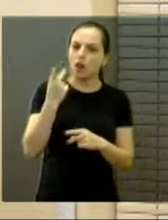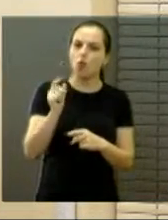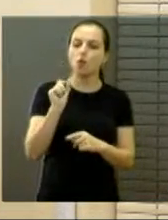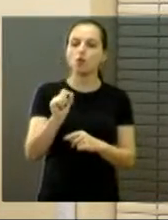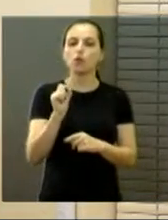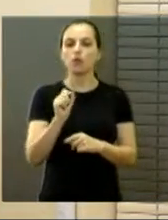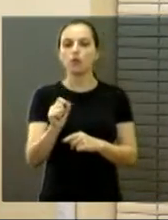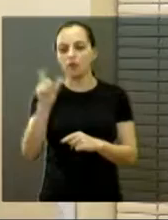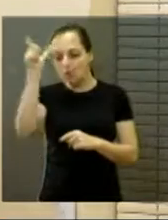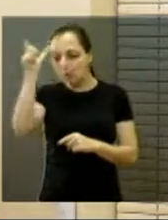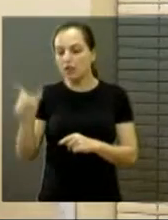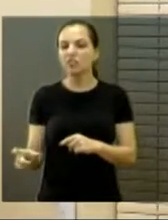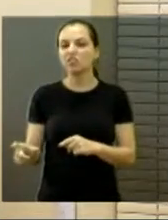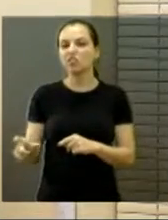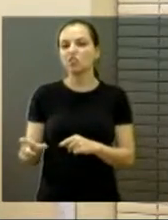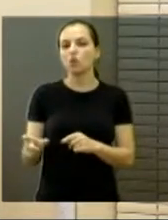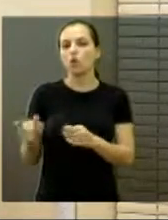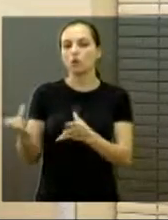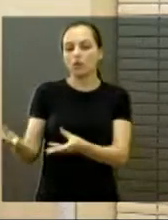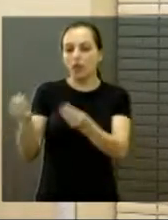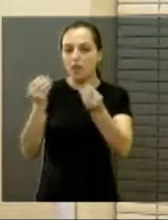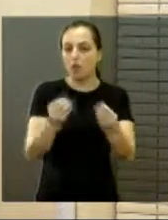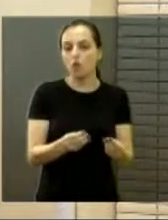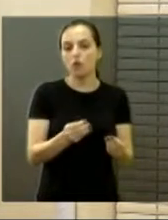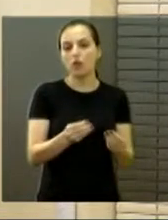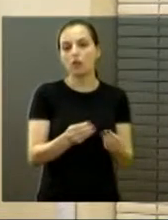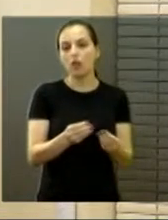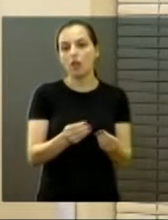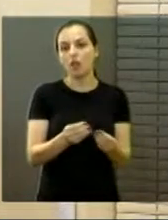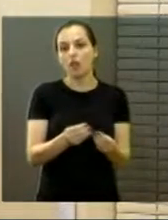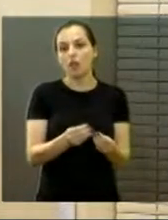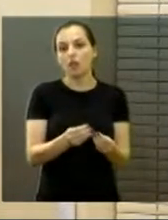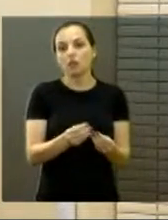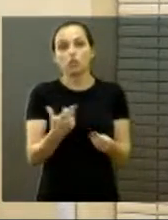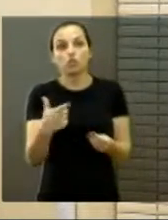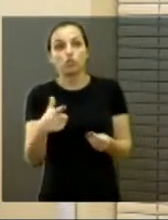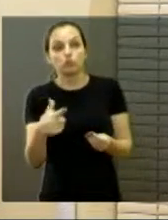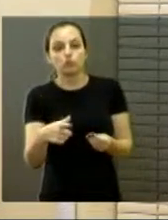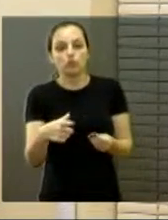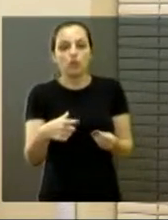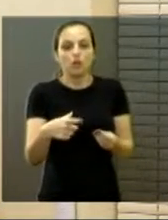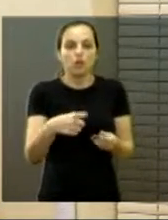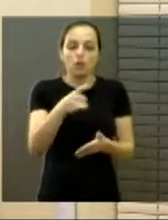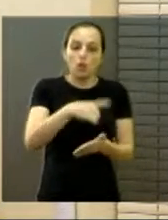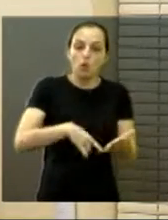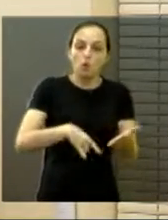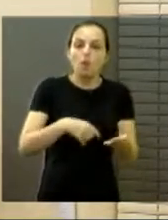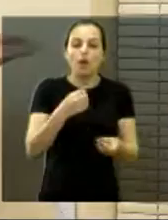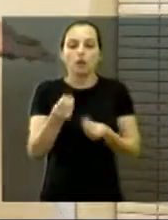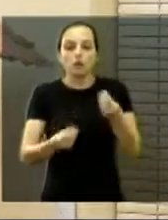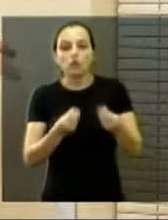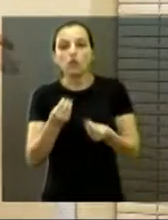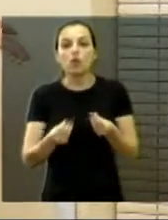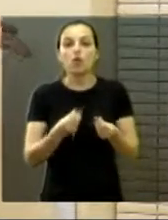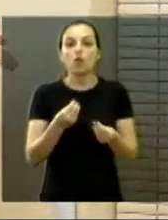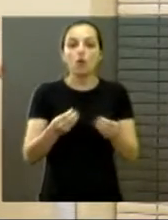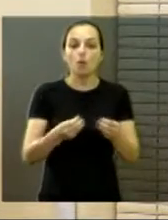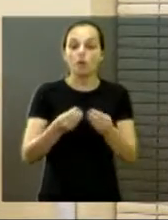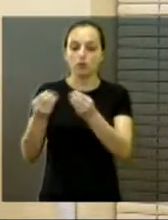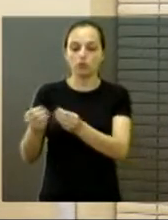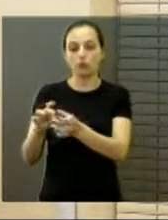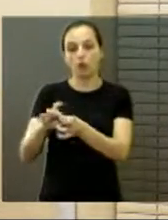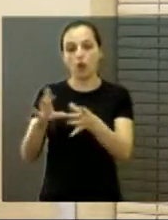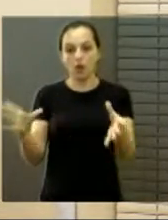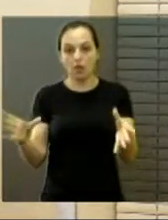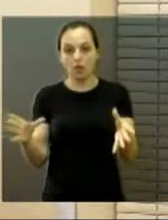o cidadão em questão já havia sido recolhido, estava sem documento, não quis tratamento e foi devolvido.